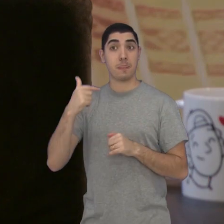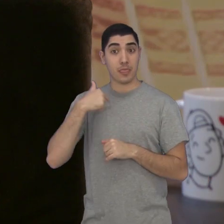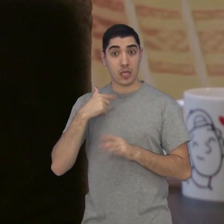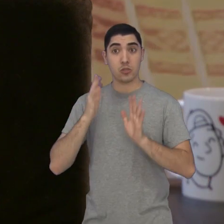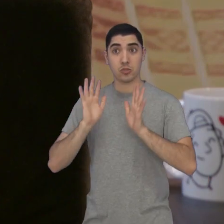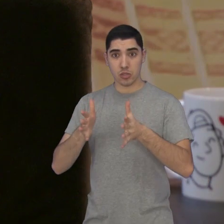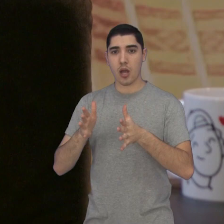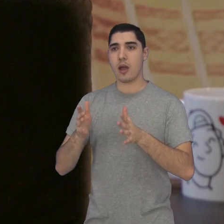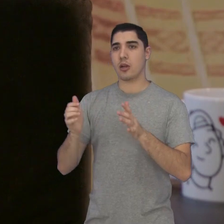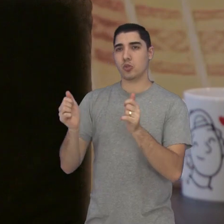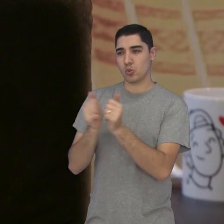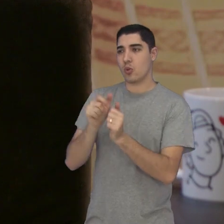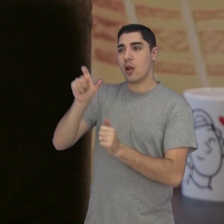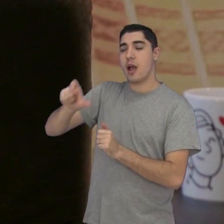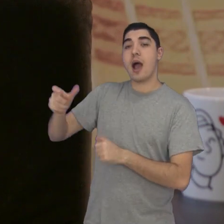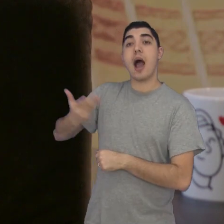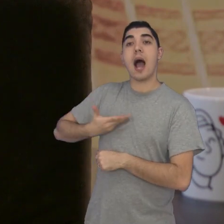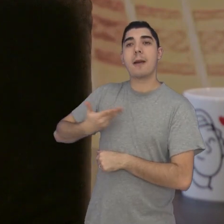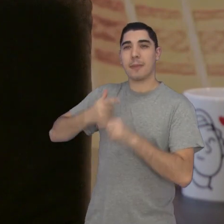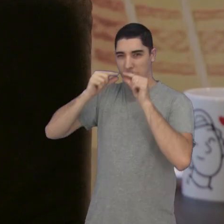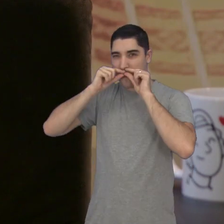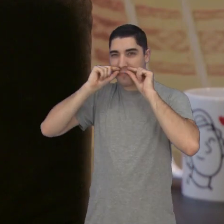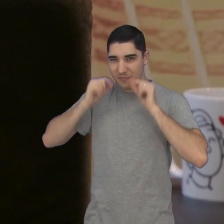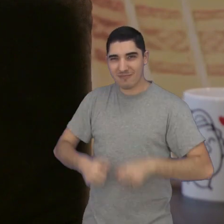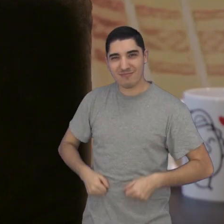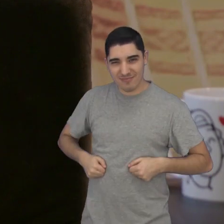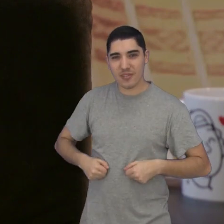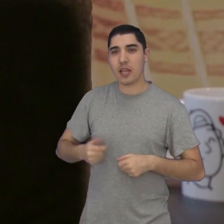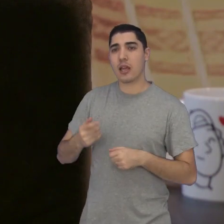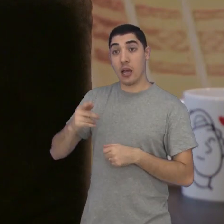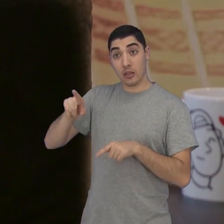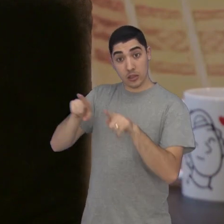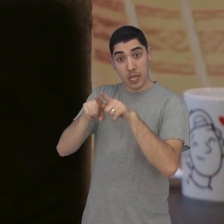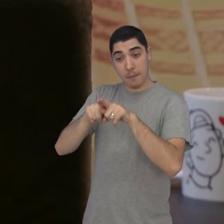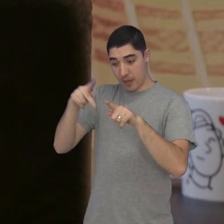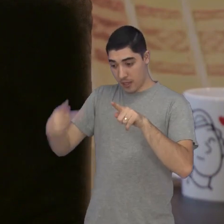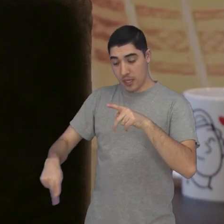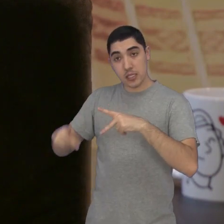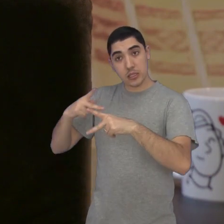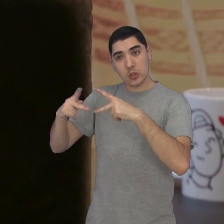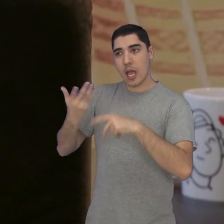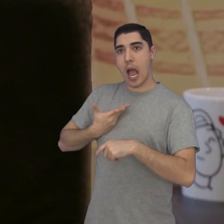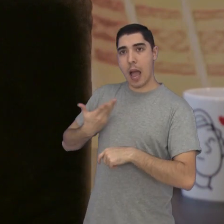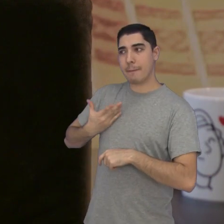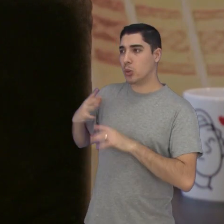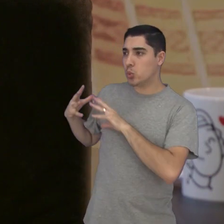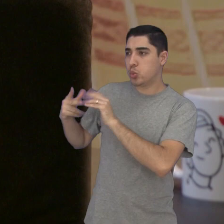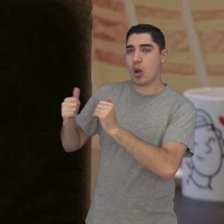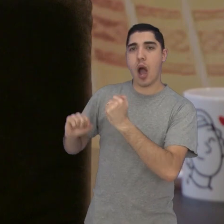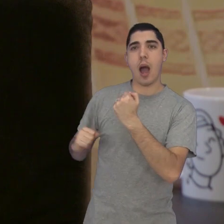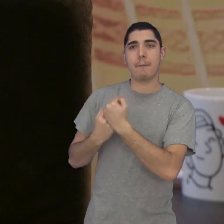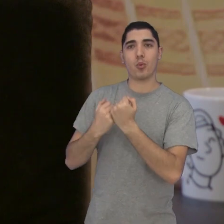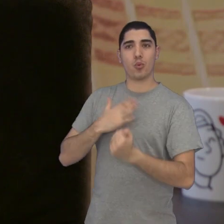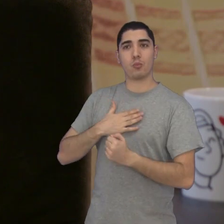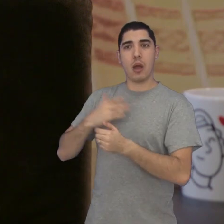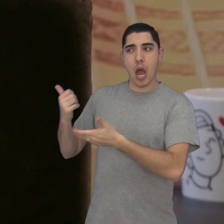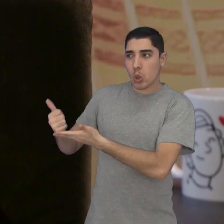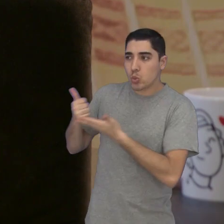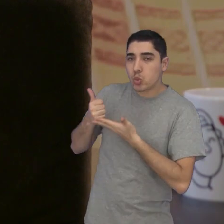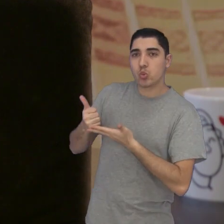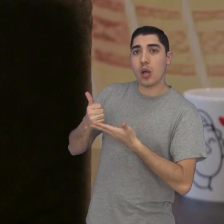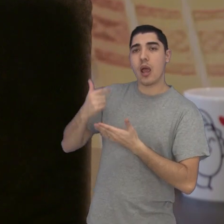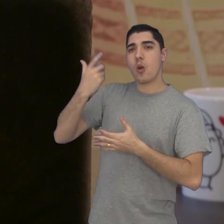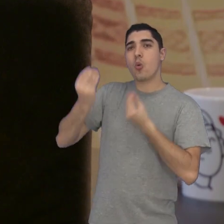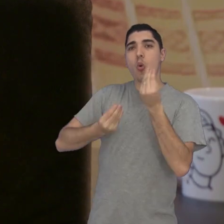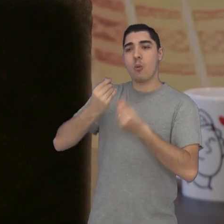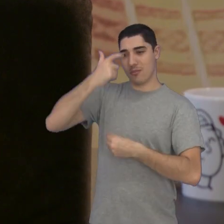Eu busquei muito através dos amigos do Mazzaropi, muitos amigos aqui de São José me ajudaram, né, nessa caminhada, a